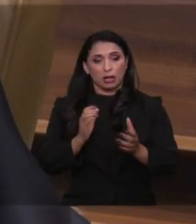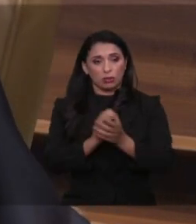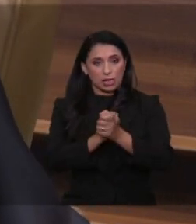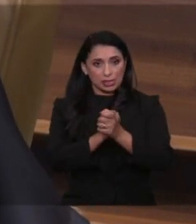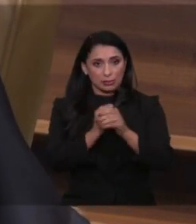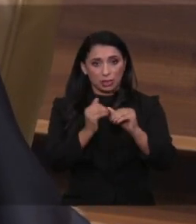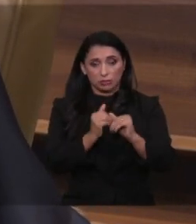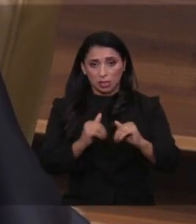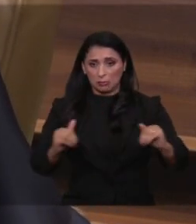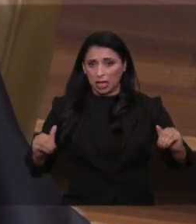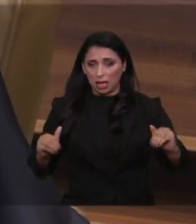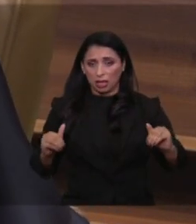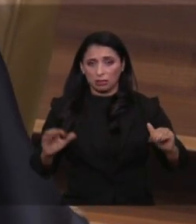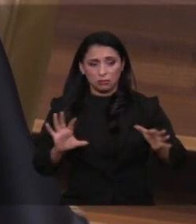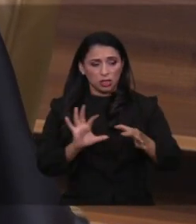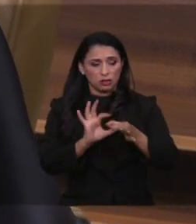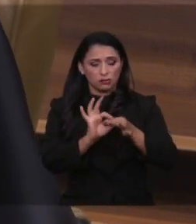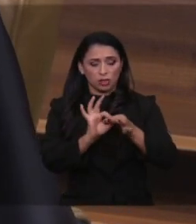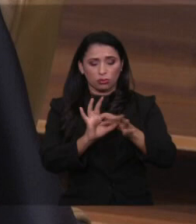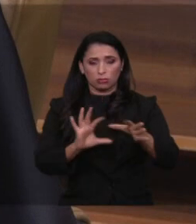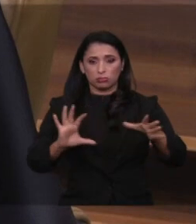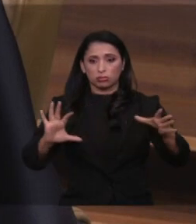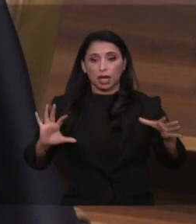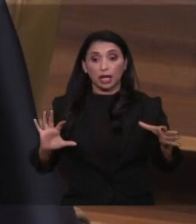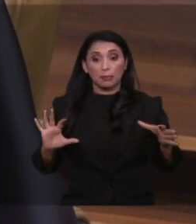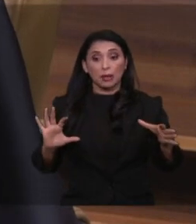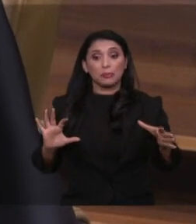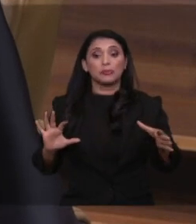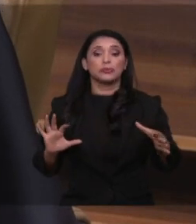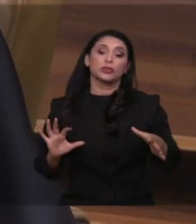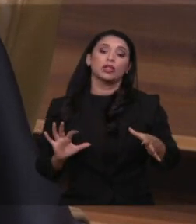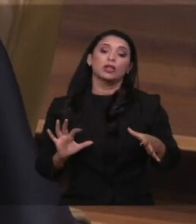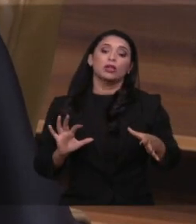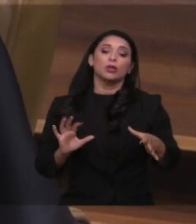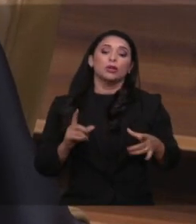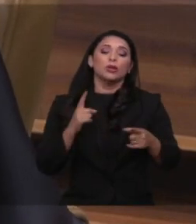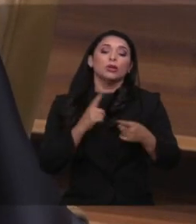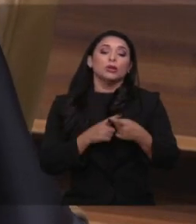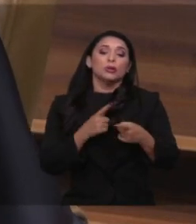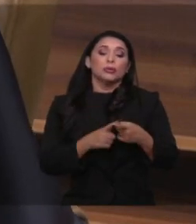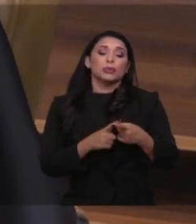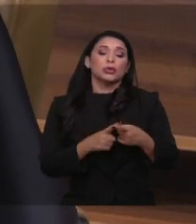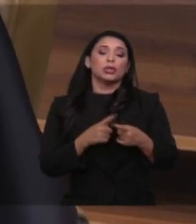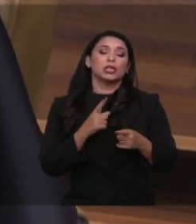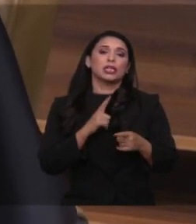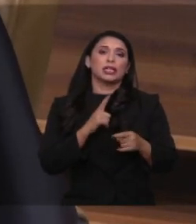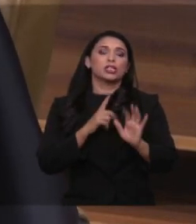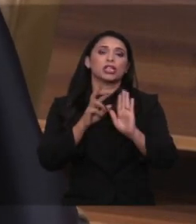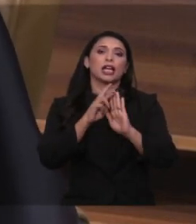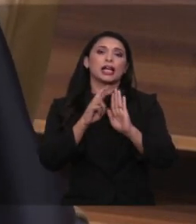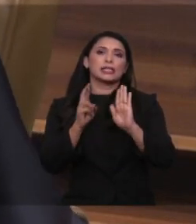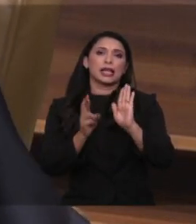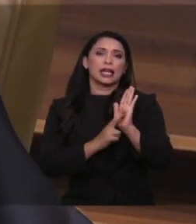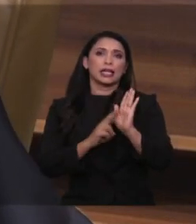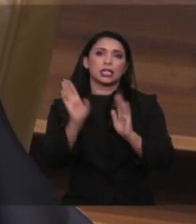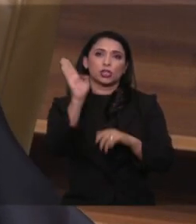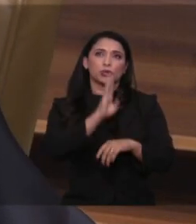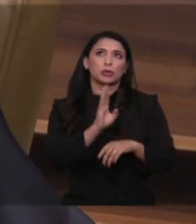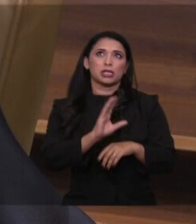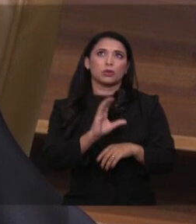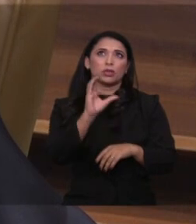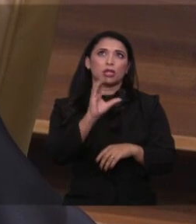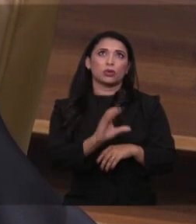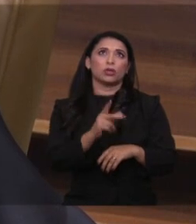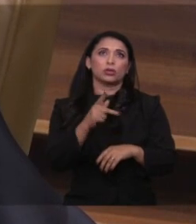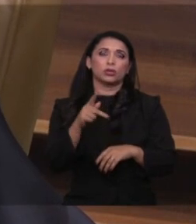mas do vínculo. Porque, na verdade, como o regramento no Brasil, até o Código